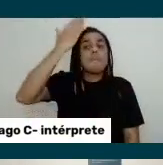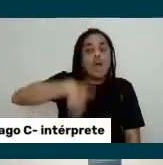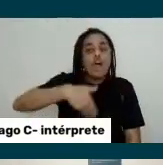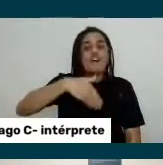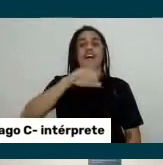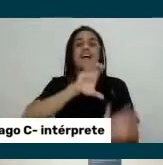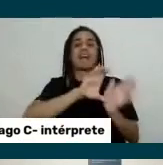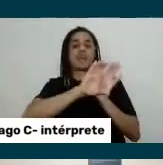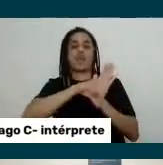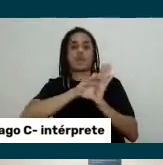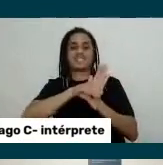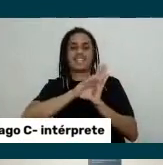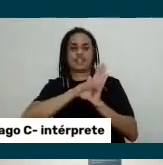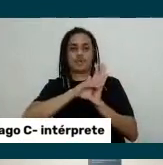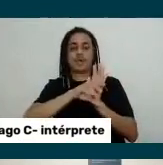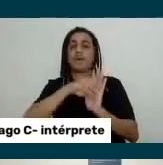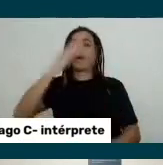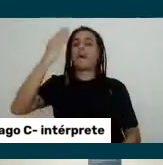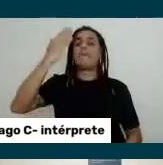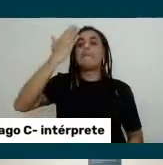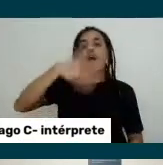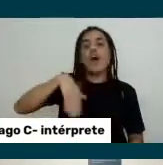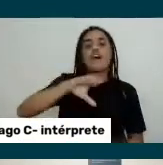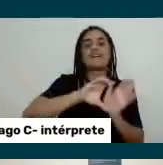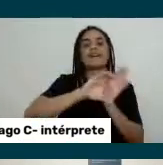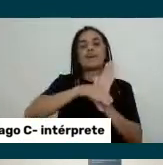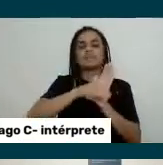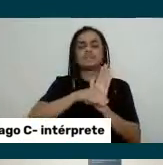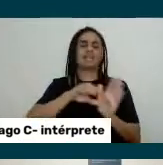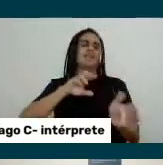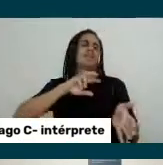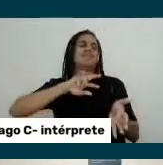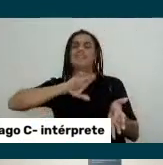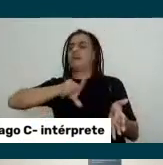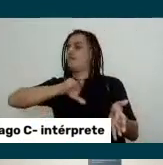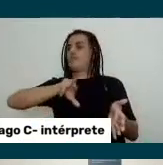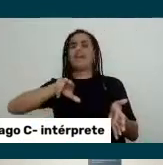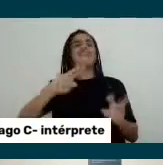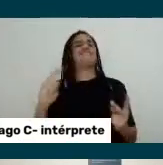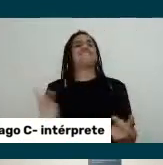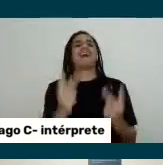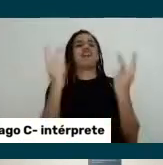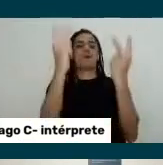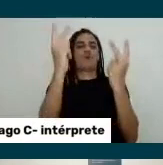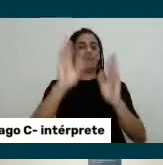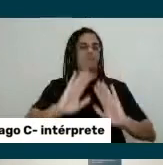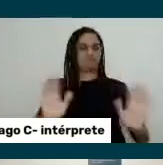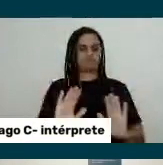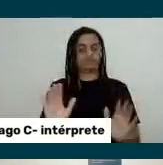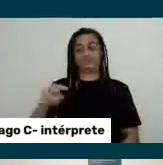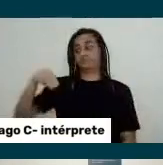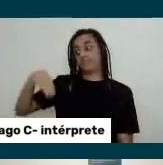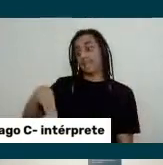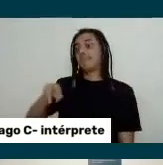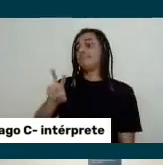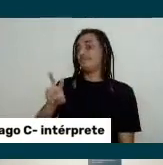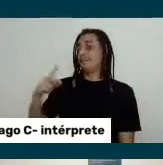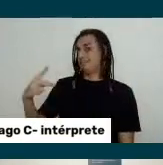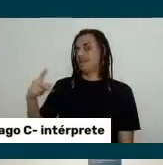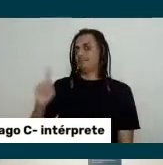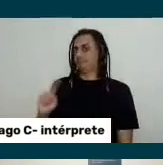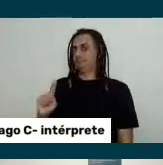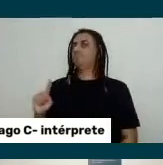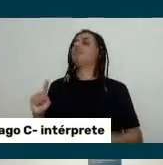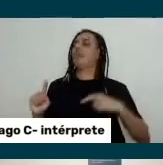não tem a obrigatoriedade de entregar valor para o negócio. Você está testando um conceito, né? Já o MVP, não. O MVP, ele